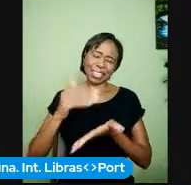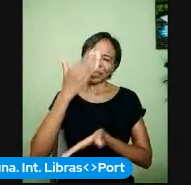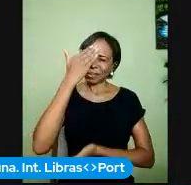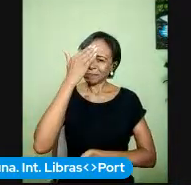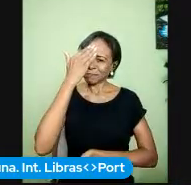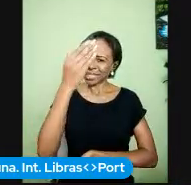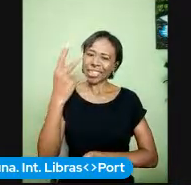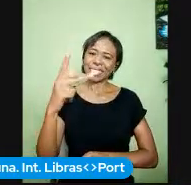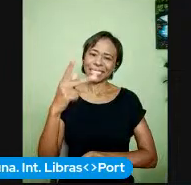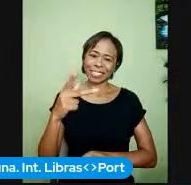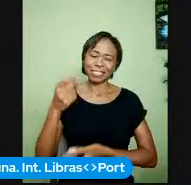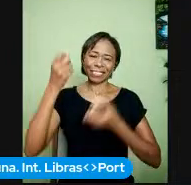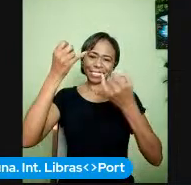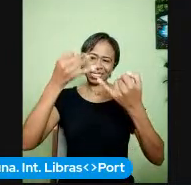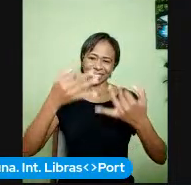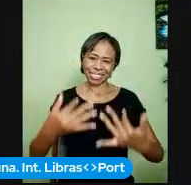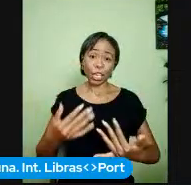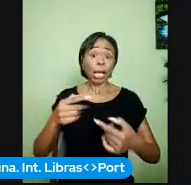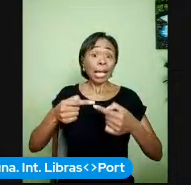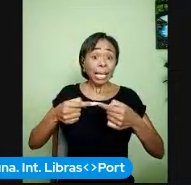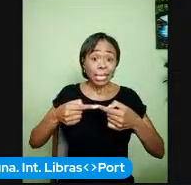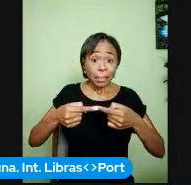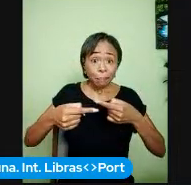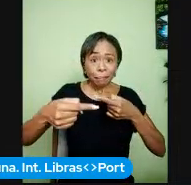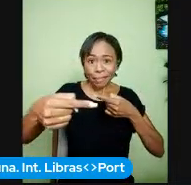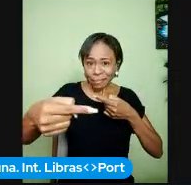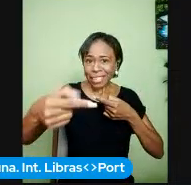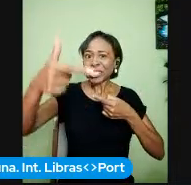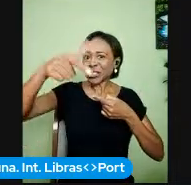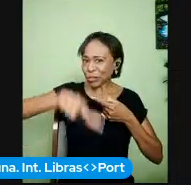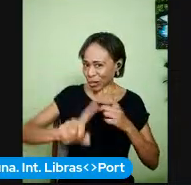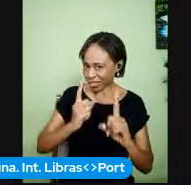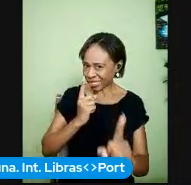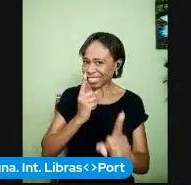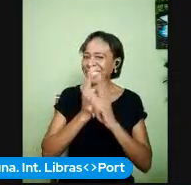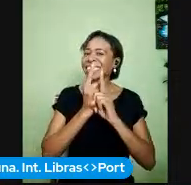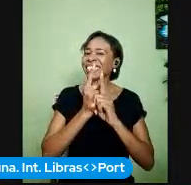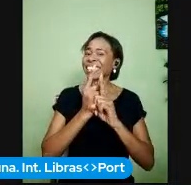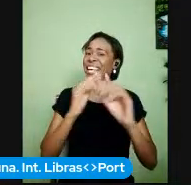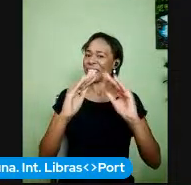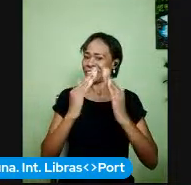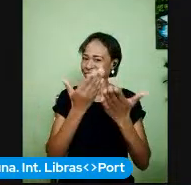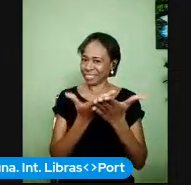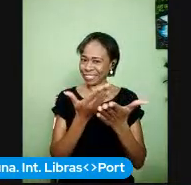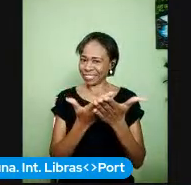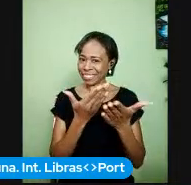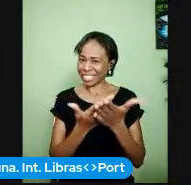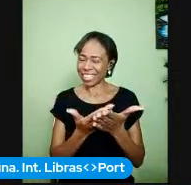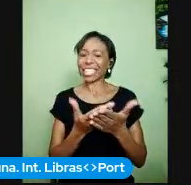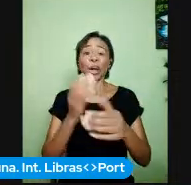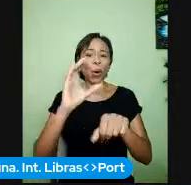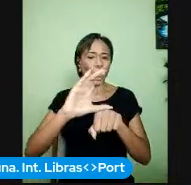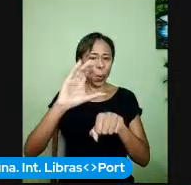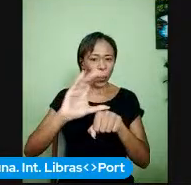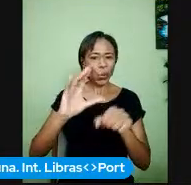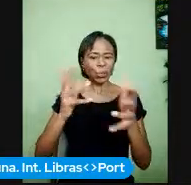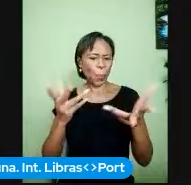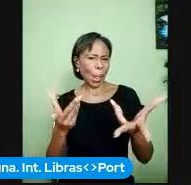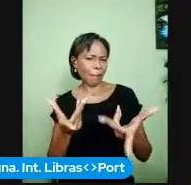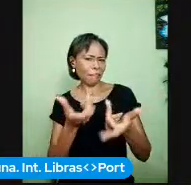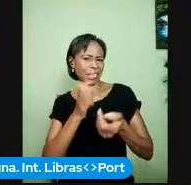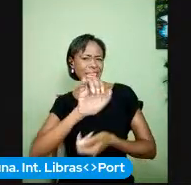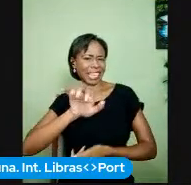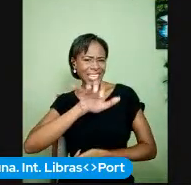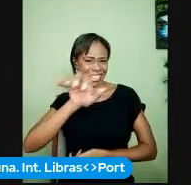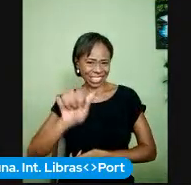se encontra semana que vem, né? Nas escolas, né, com Qualifica EJA presencial. Aí sim,